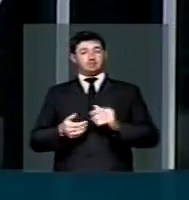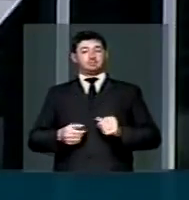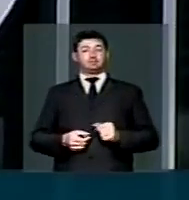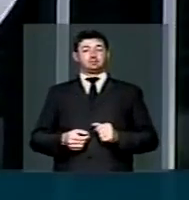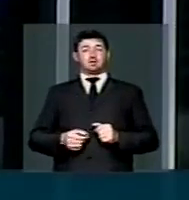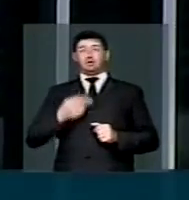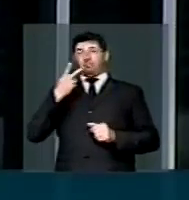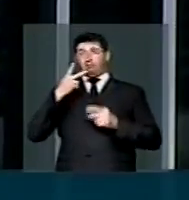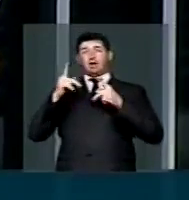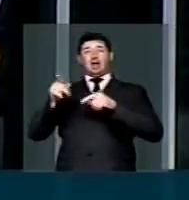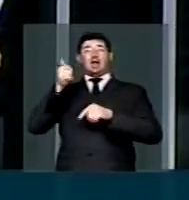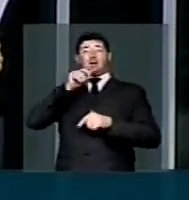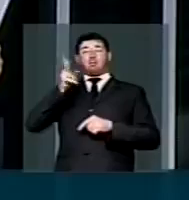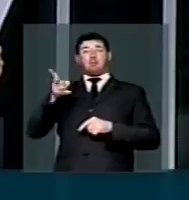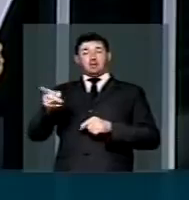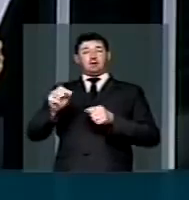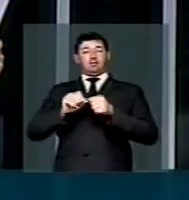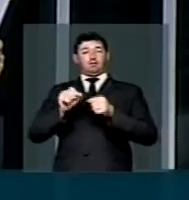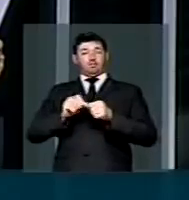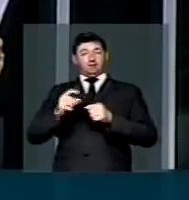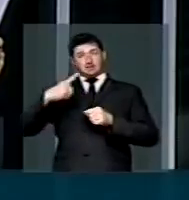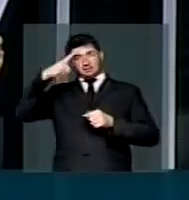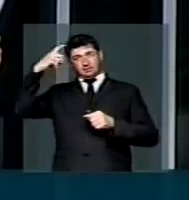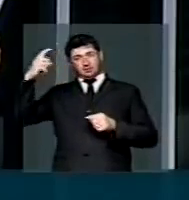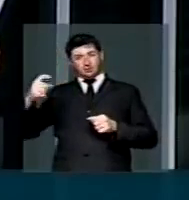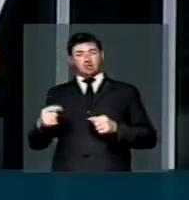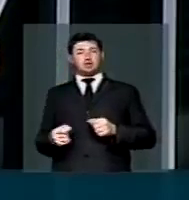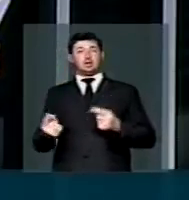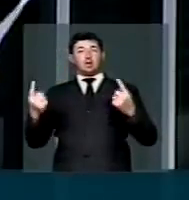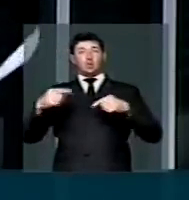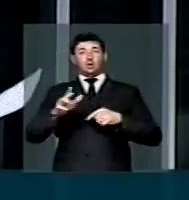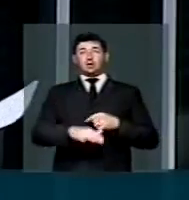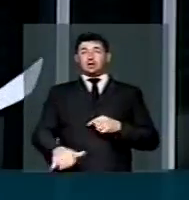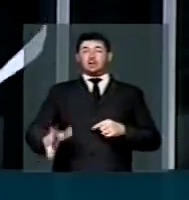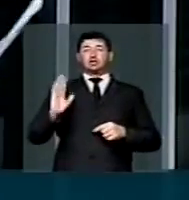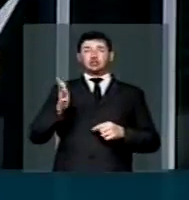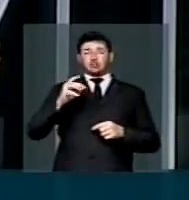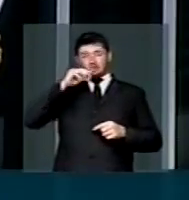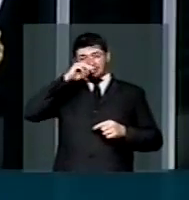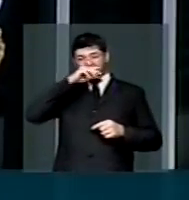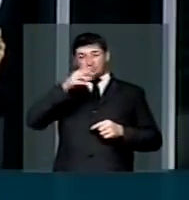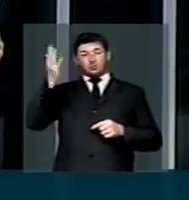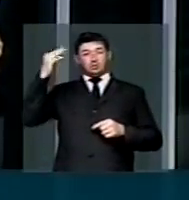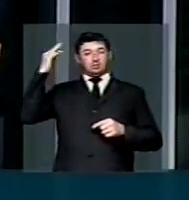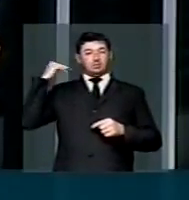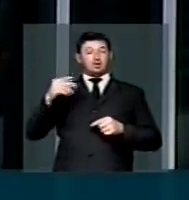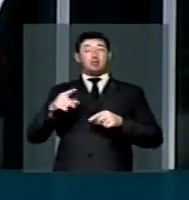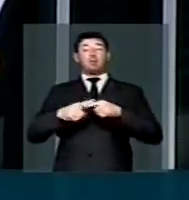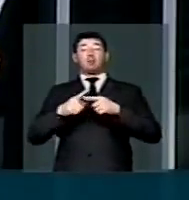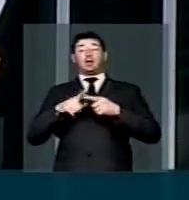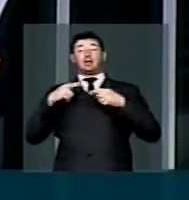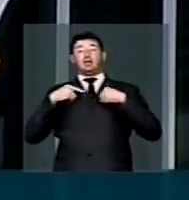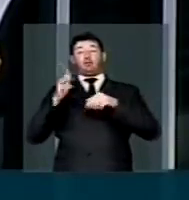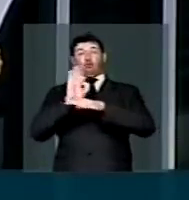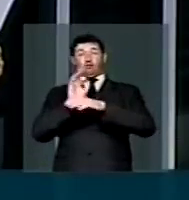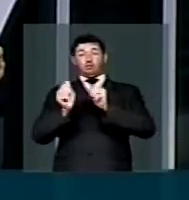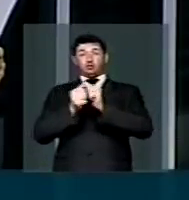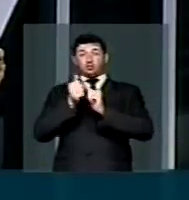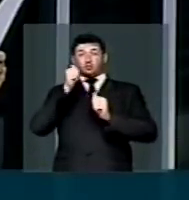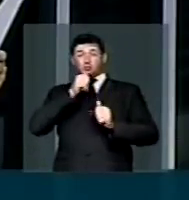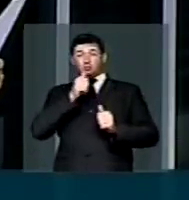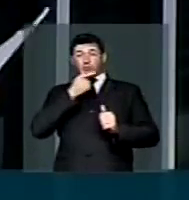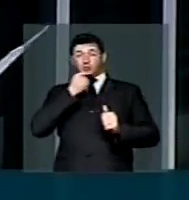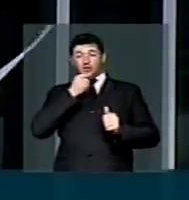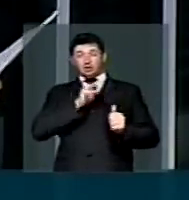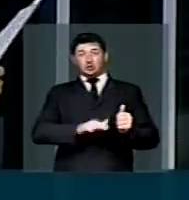e dizer que a mesma tinha provocado a maior violência contra as nossas crianças ao contracenar com uma criança de 12